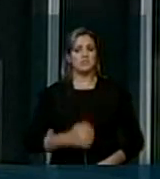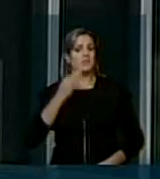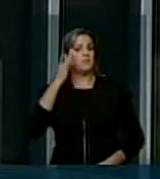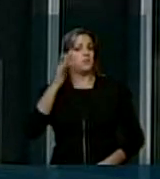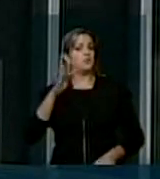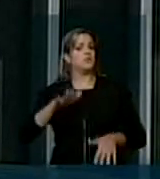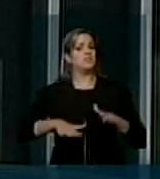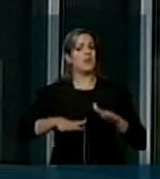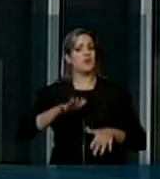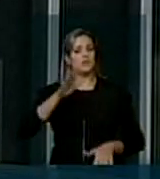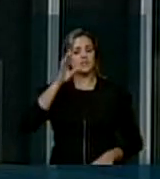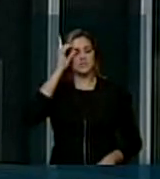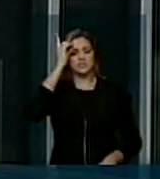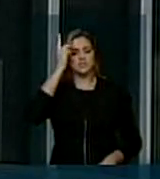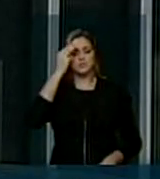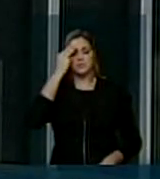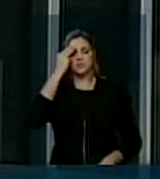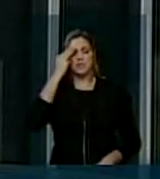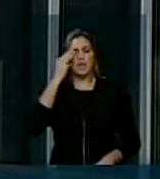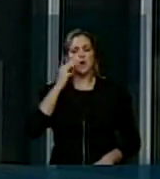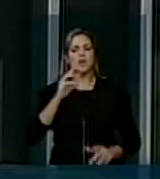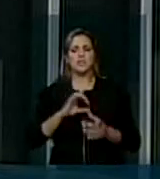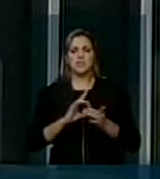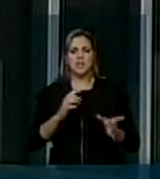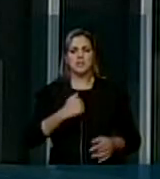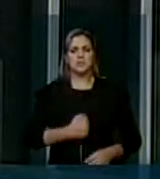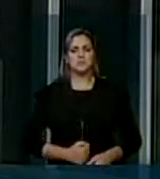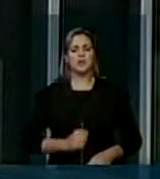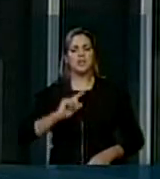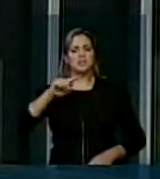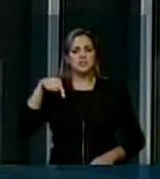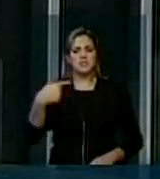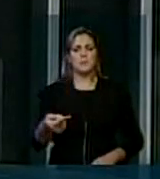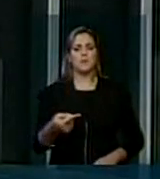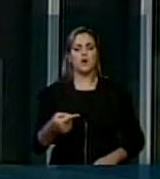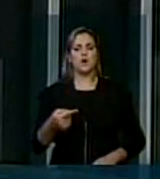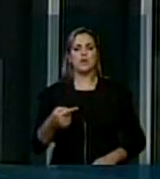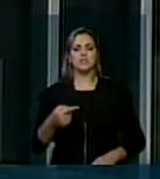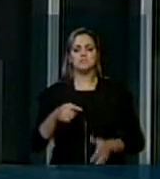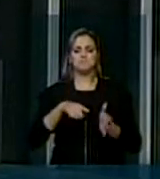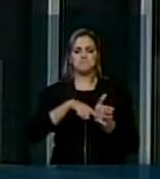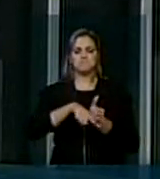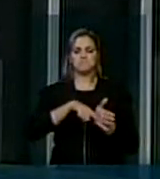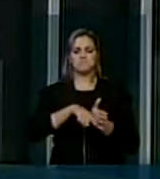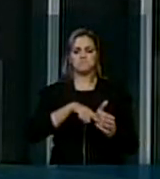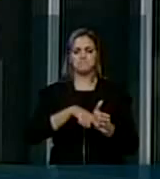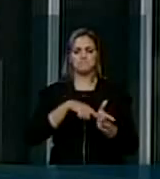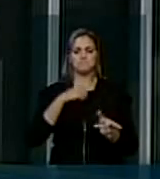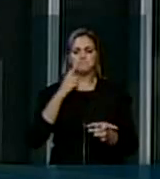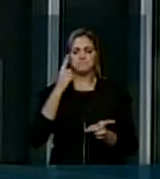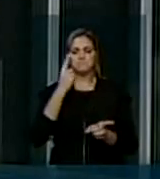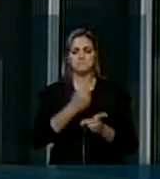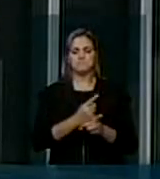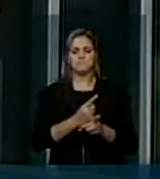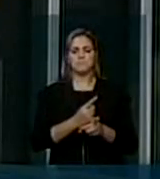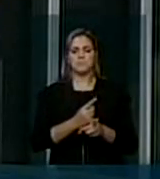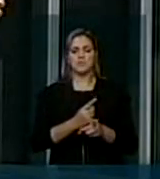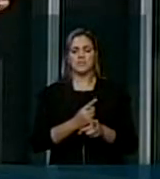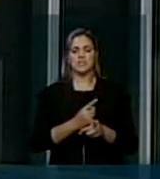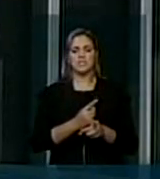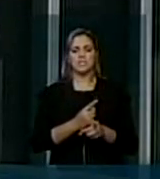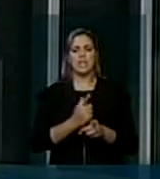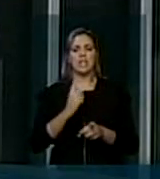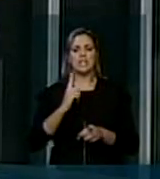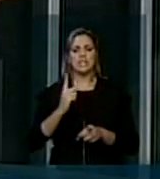Down. E daqui a pouco mais, por um exame morfológico, vai se detectar que um feto